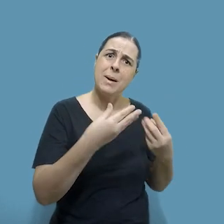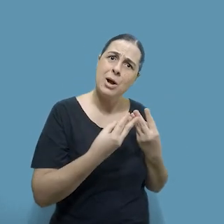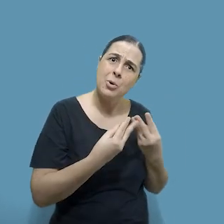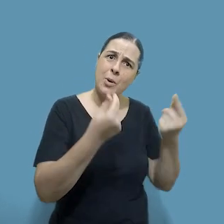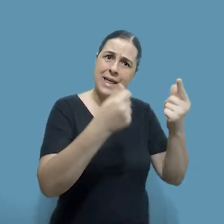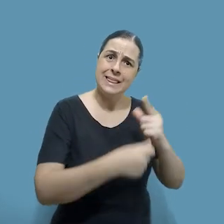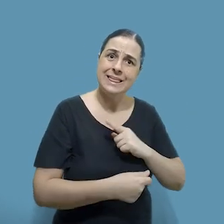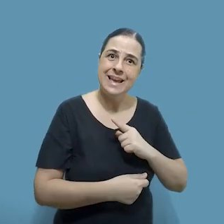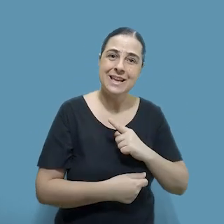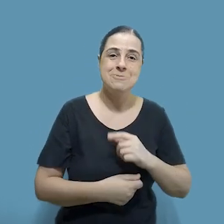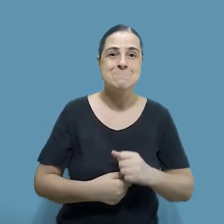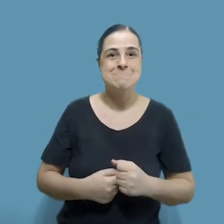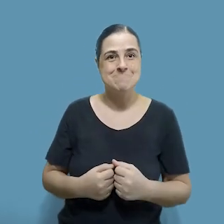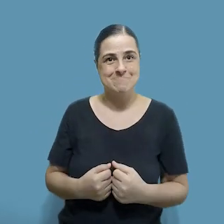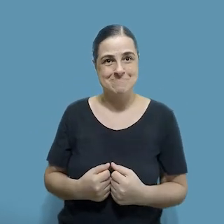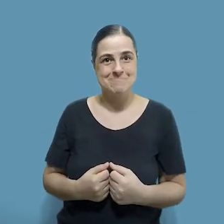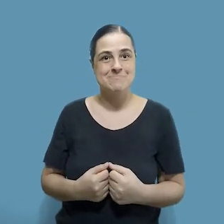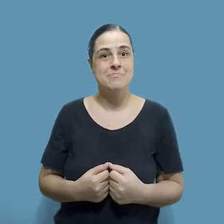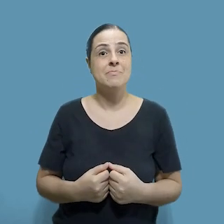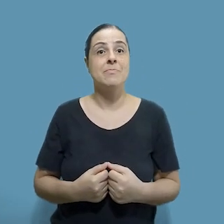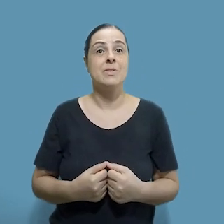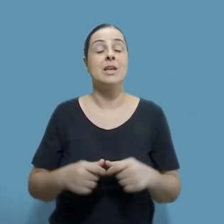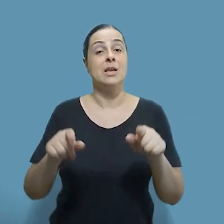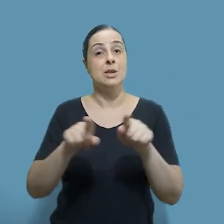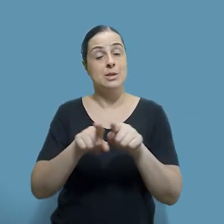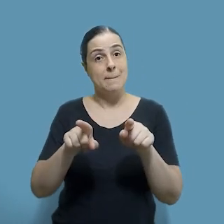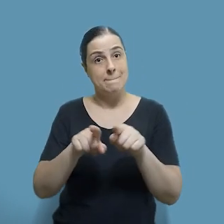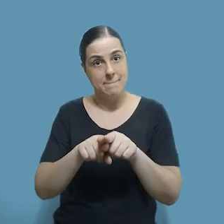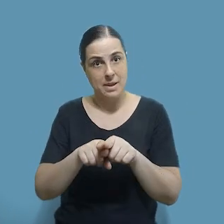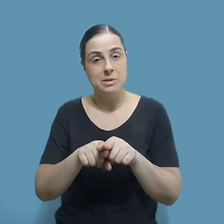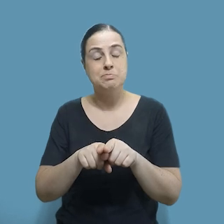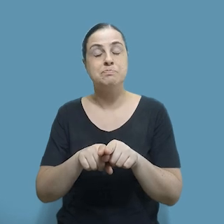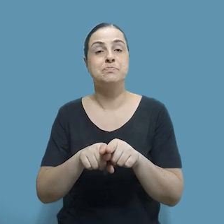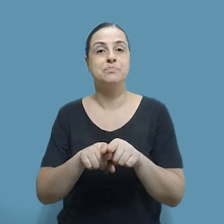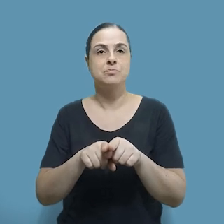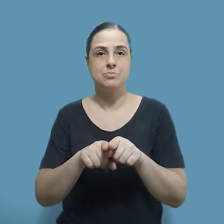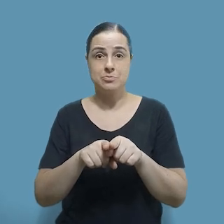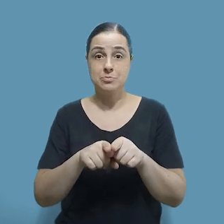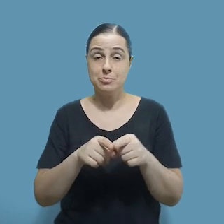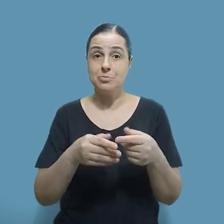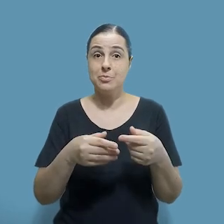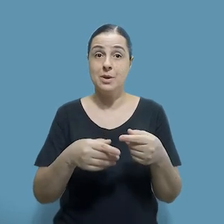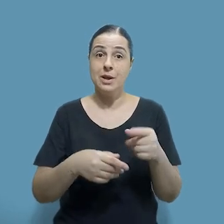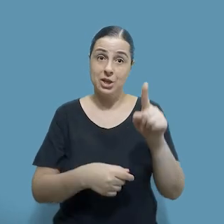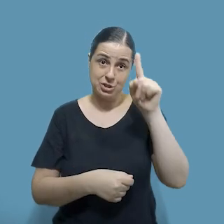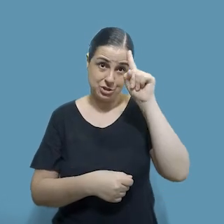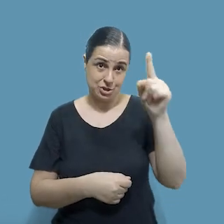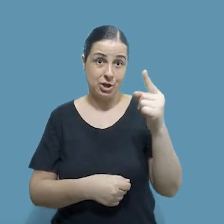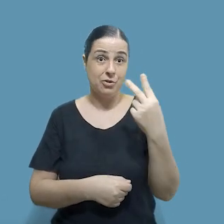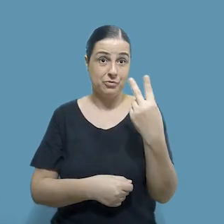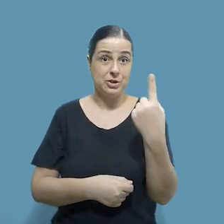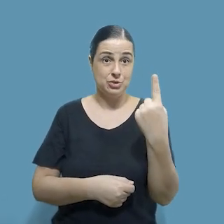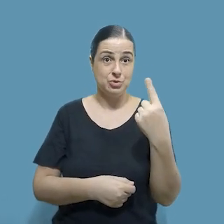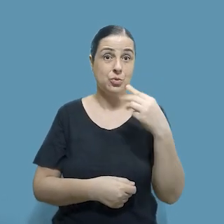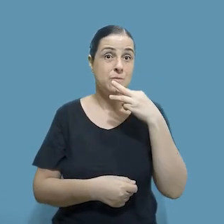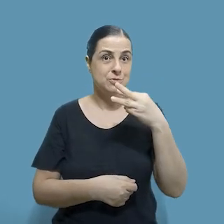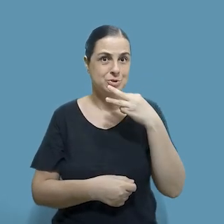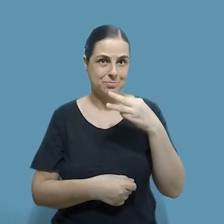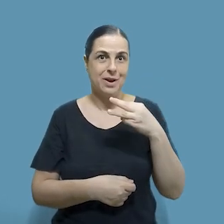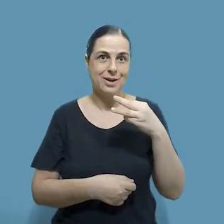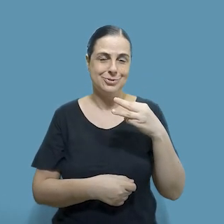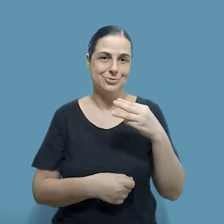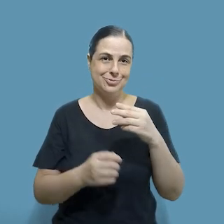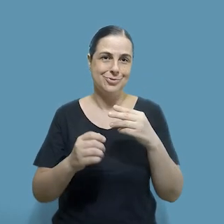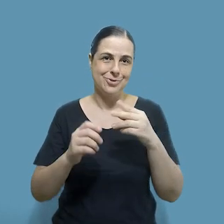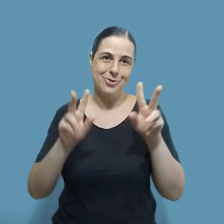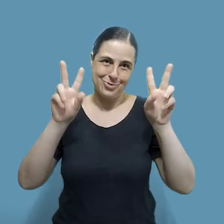não é uma publicidade, mas foi feito um videozinho agora, por ocasião do dia 21 de março, da Síndrome de Down, que é bárbaro, né? E